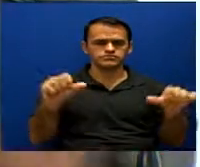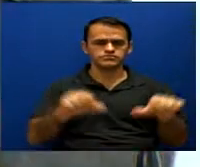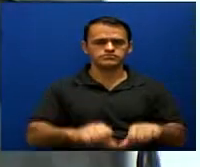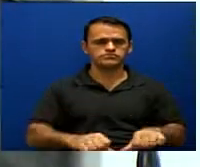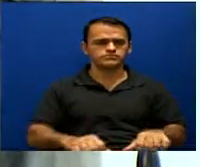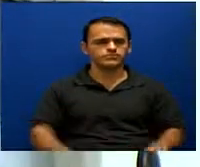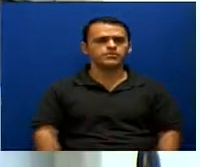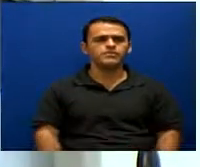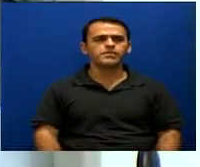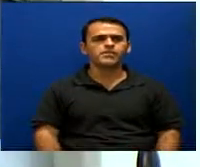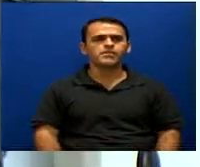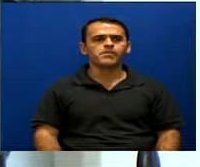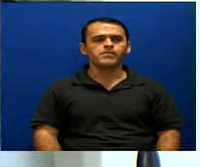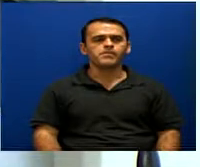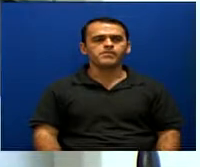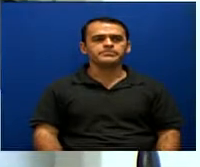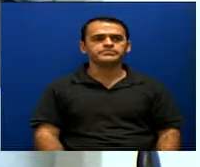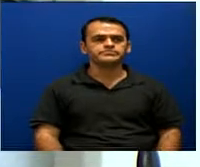Não, você...